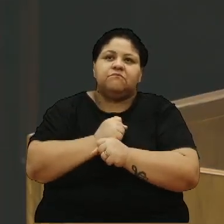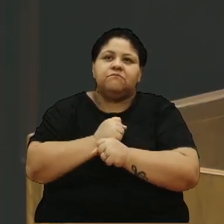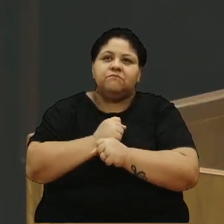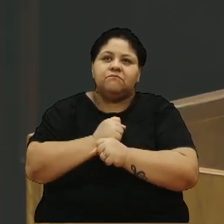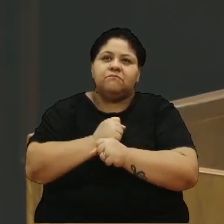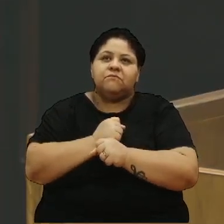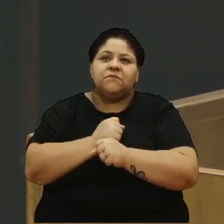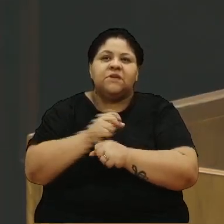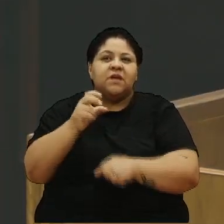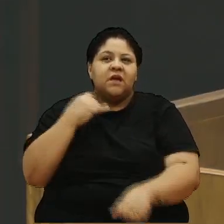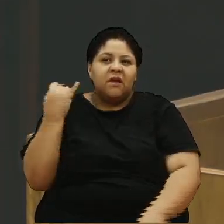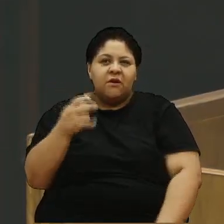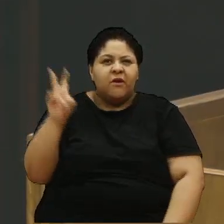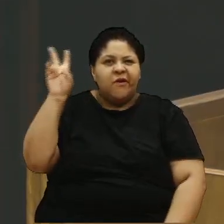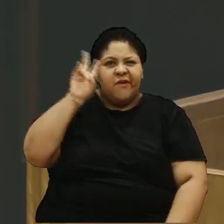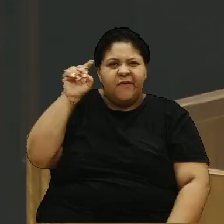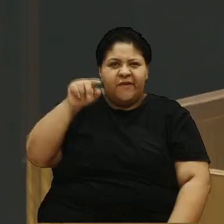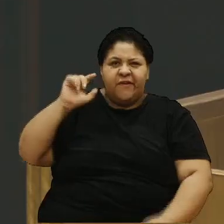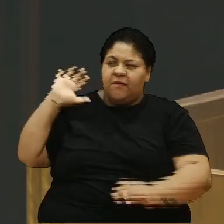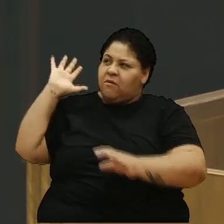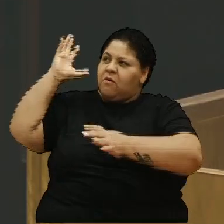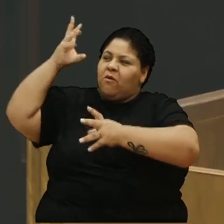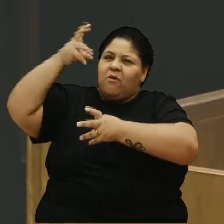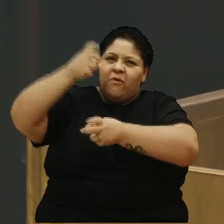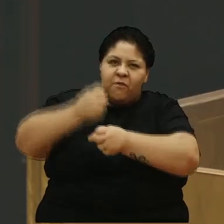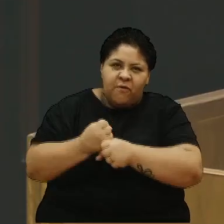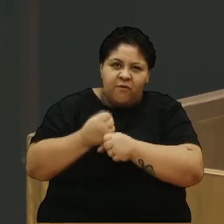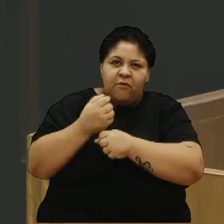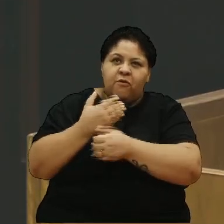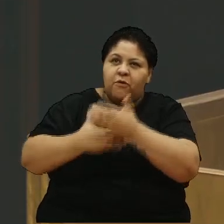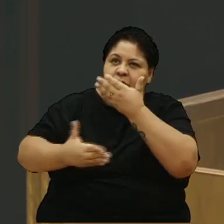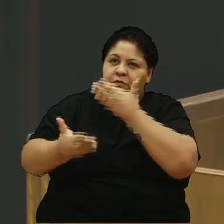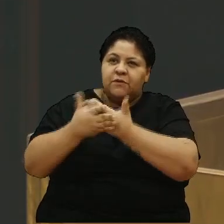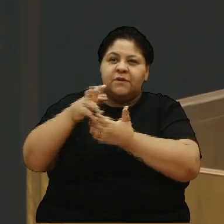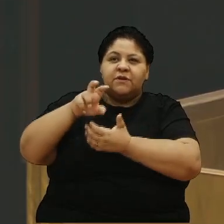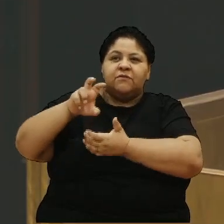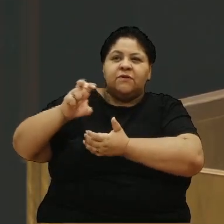É justo lembrar que nessa trajetória toda de 58